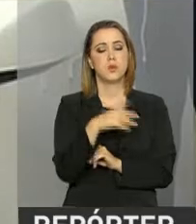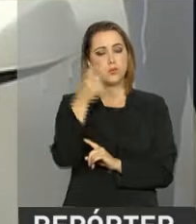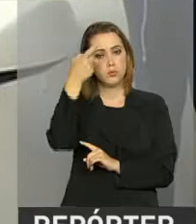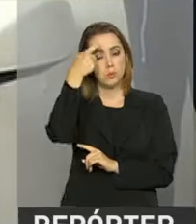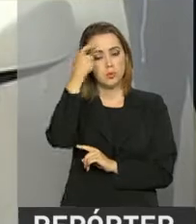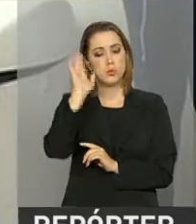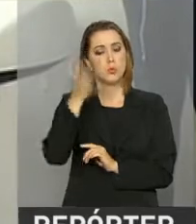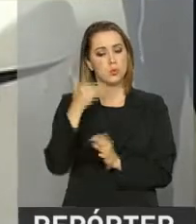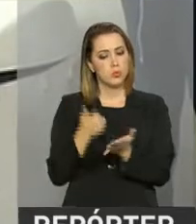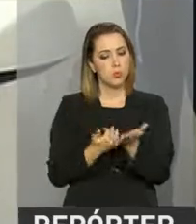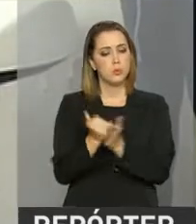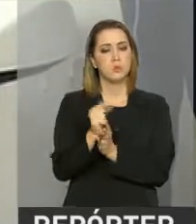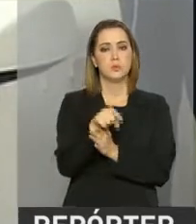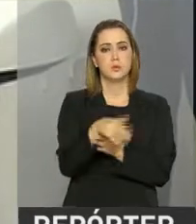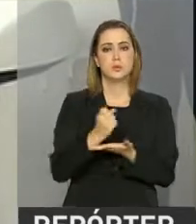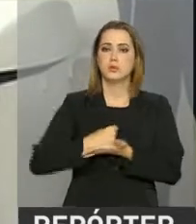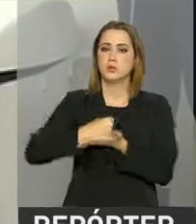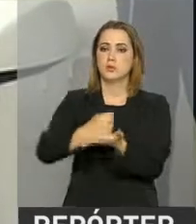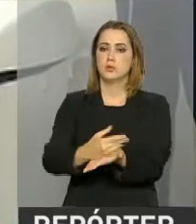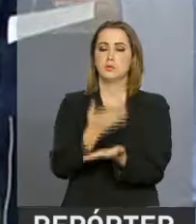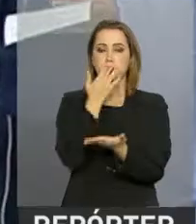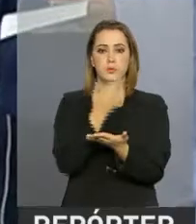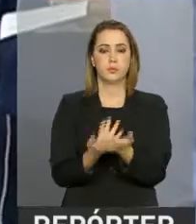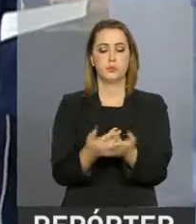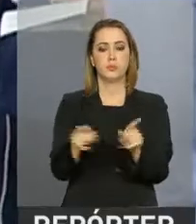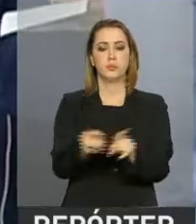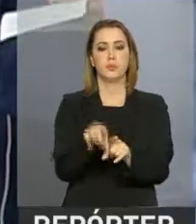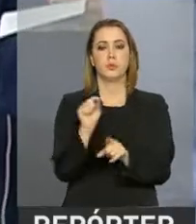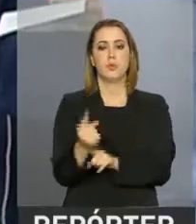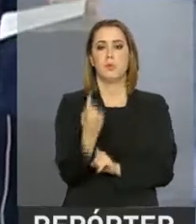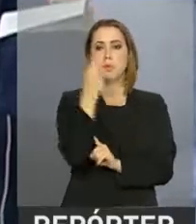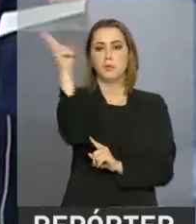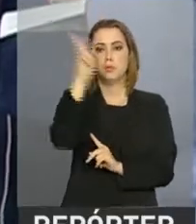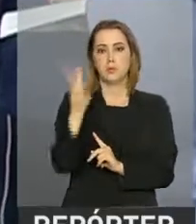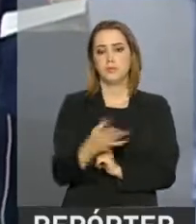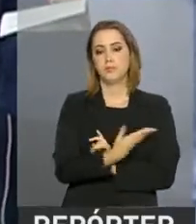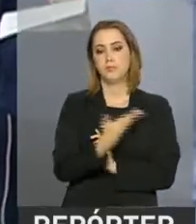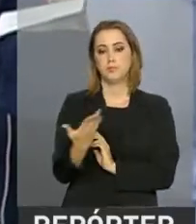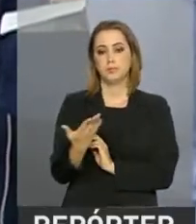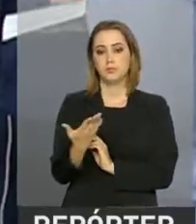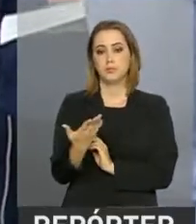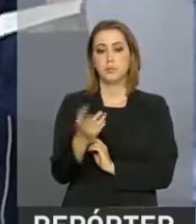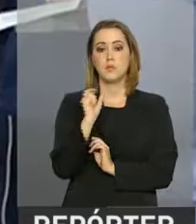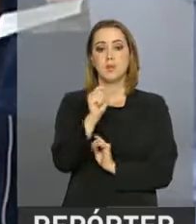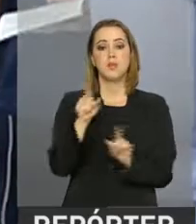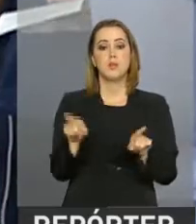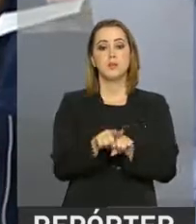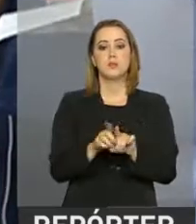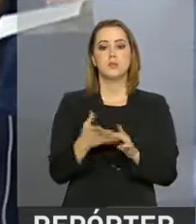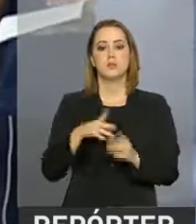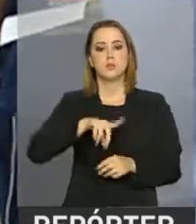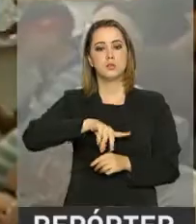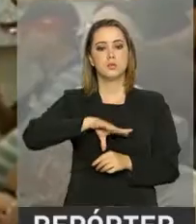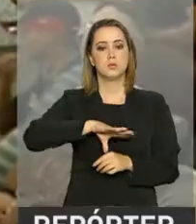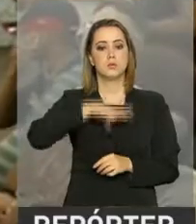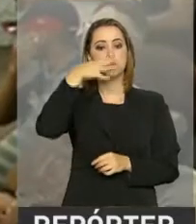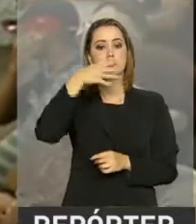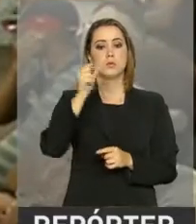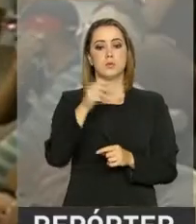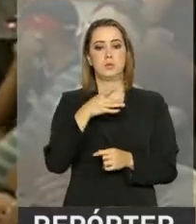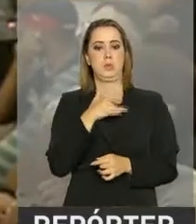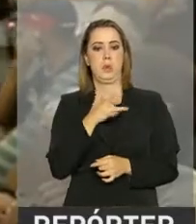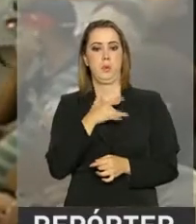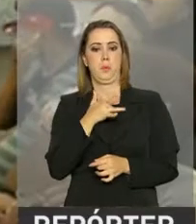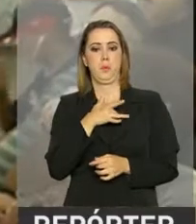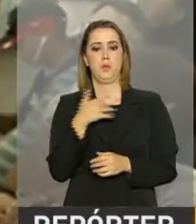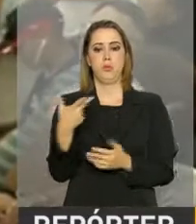resolveram colocar em prática os ensinamentos vão doar pela primeira vez e até superar o medo da agulha primeiro